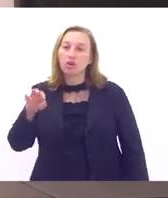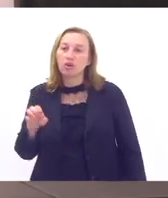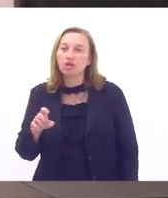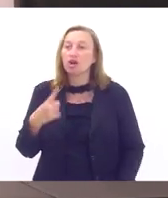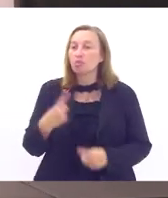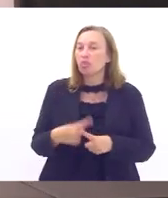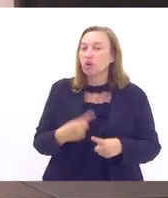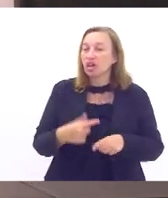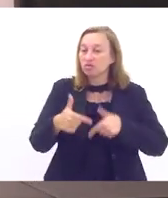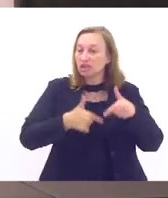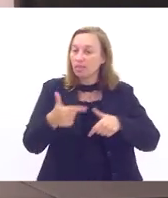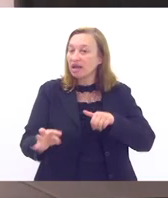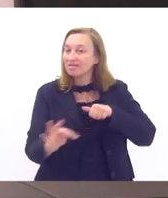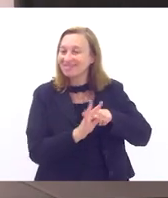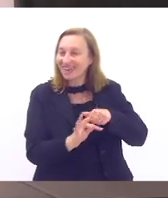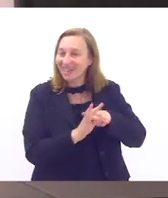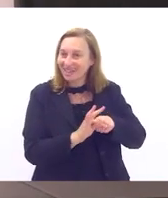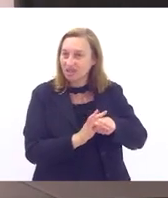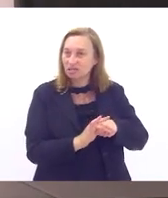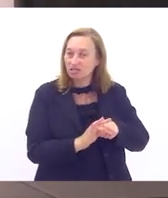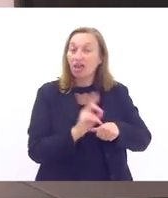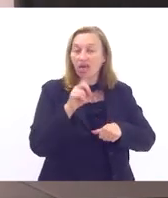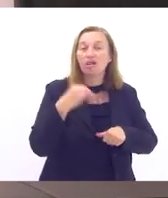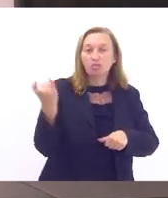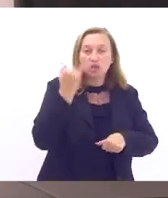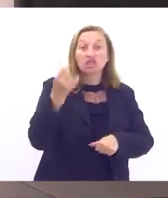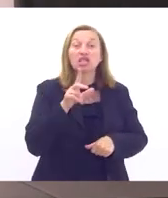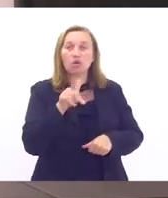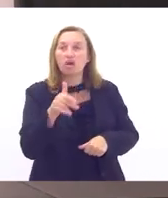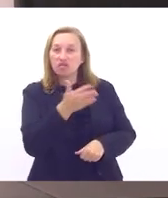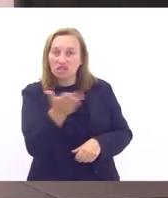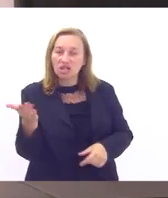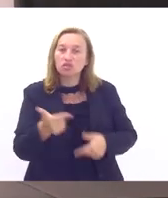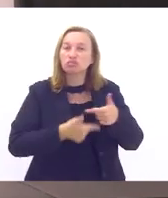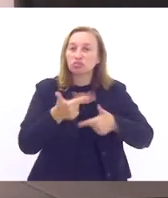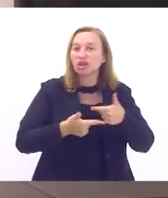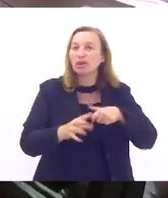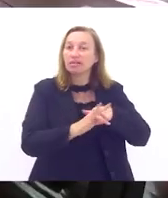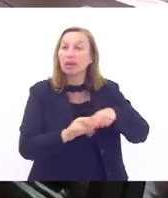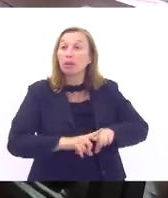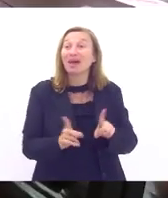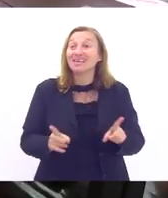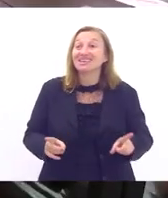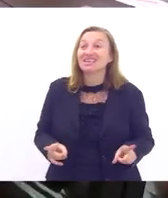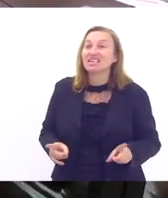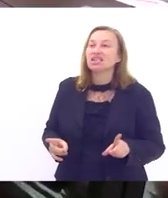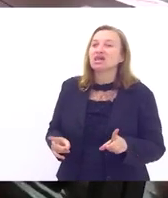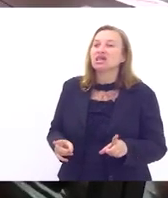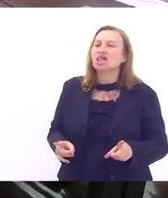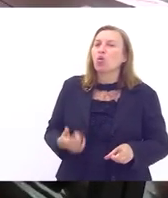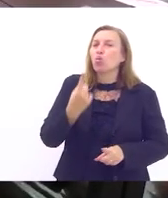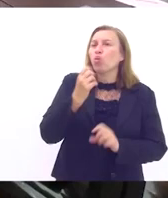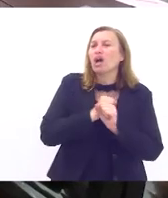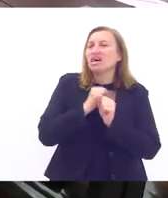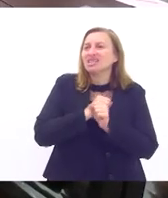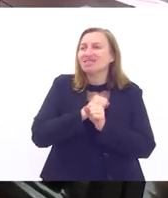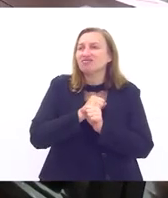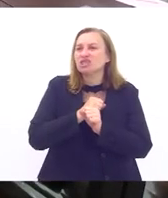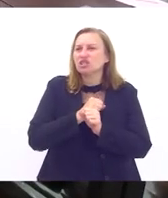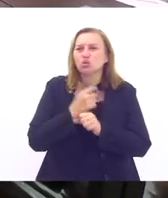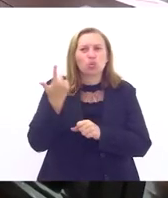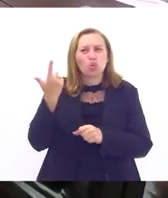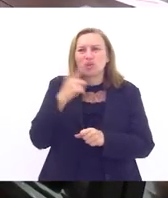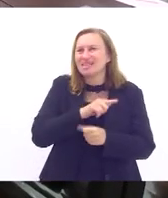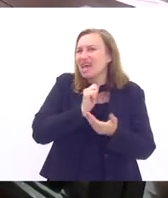num trabalho técnico, os técnicos da Secretaria de Saúde também são importantes, como vocês, tem um trabalho técnico, mas a gente está há um ano e ninguém